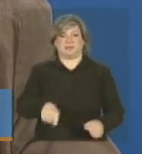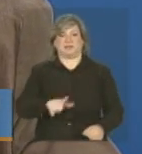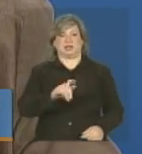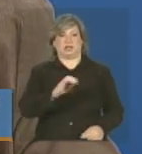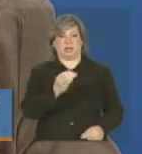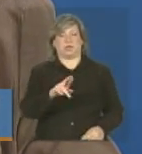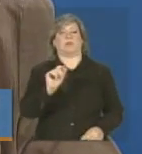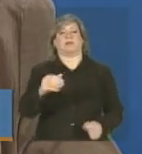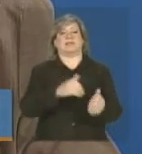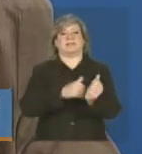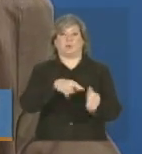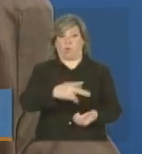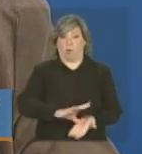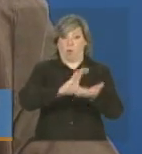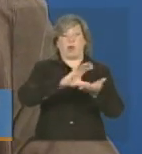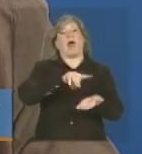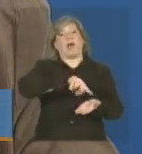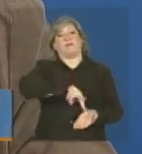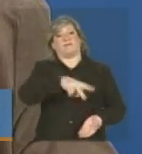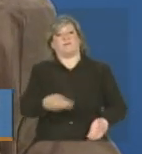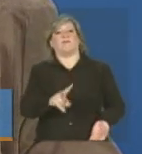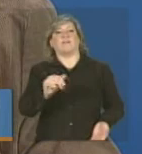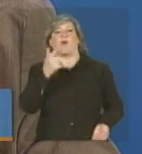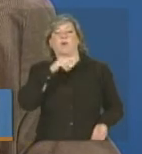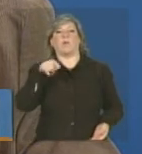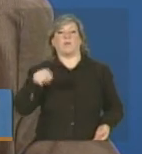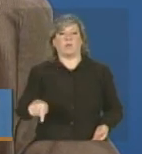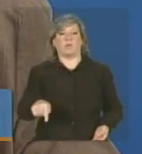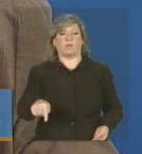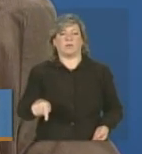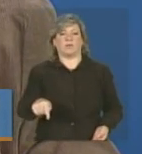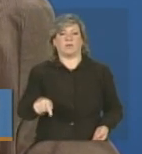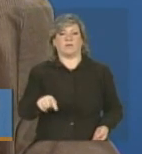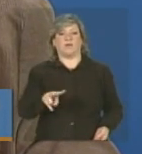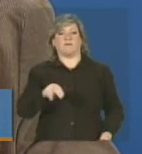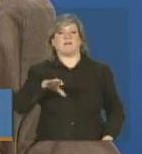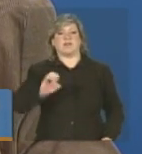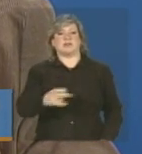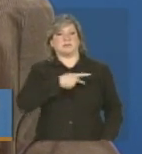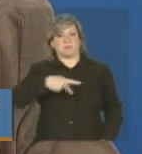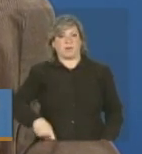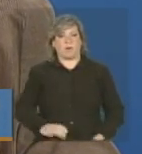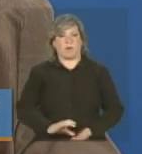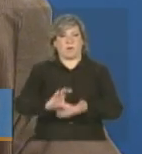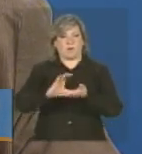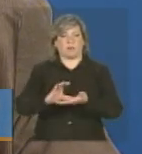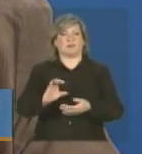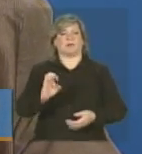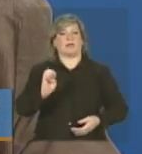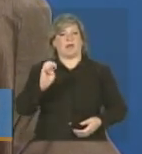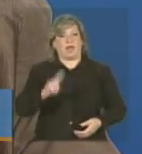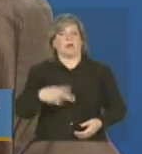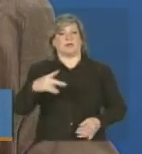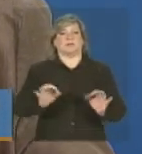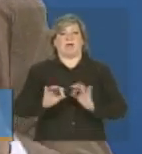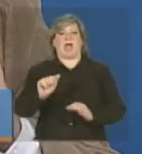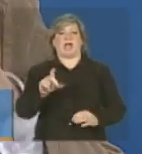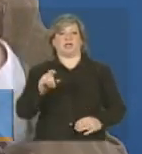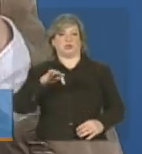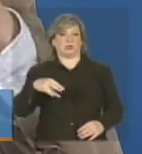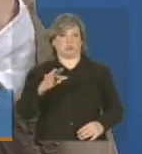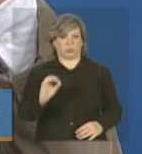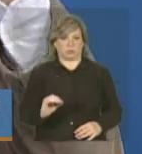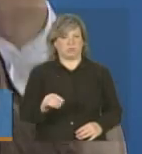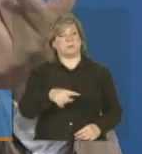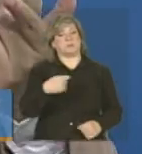conselho, automaticamente o vice-presidente do conselho é o seu administrador adjunto. E